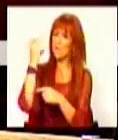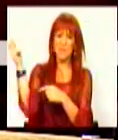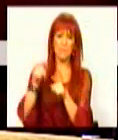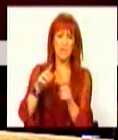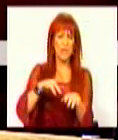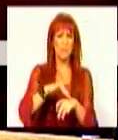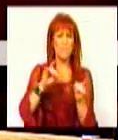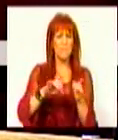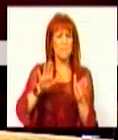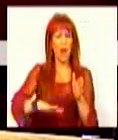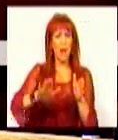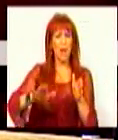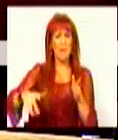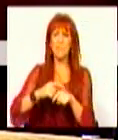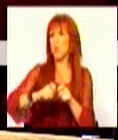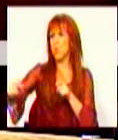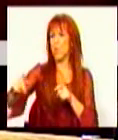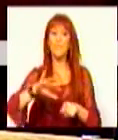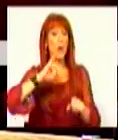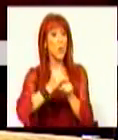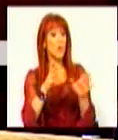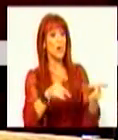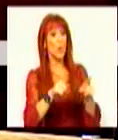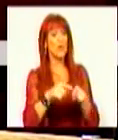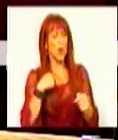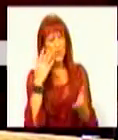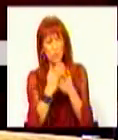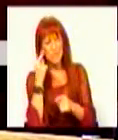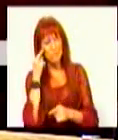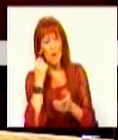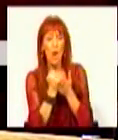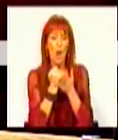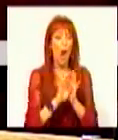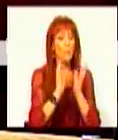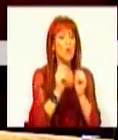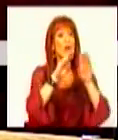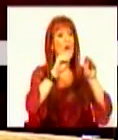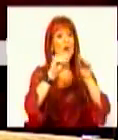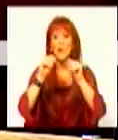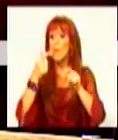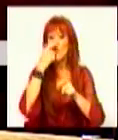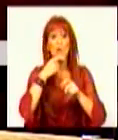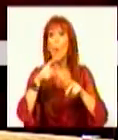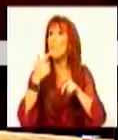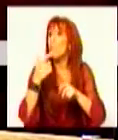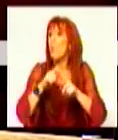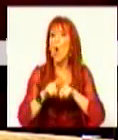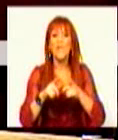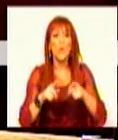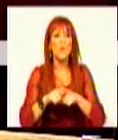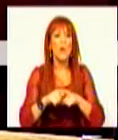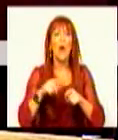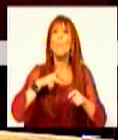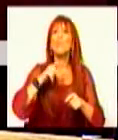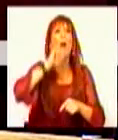definitivamente baixas prolongadas, outra parte ficará em termos a estudar numa bolsa que terá que ser regional, porque as pessoas não podem andar pelo país